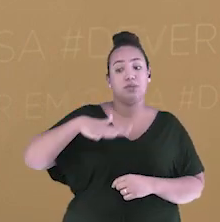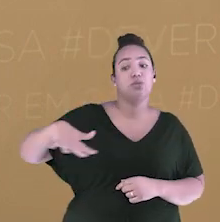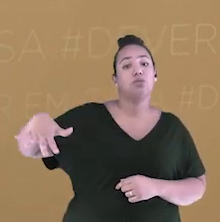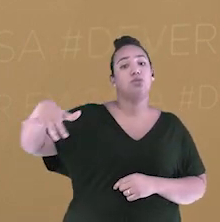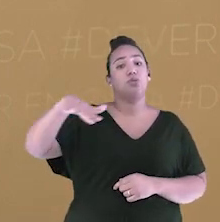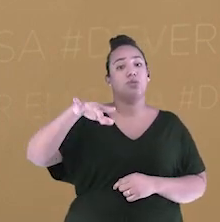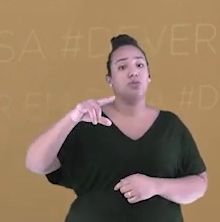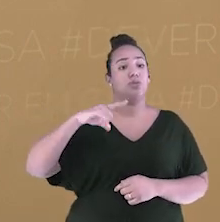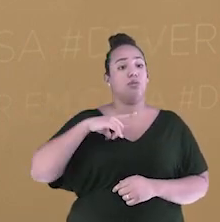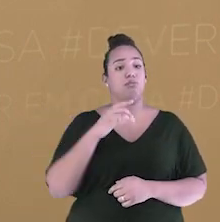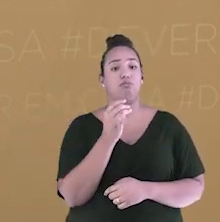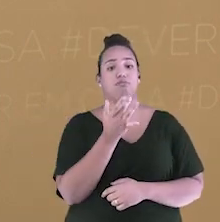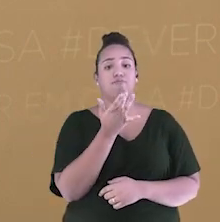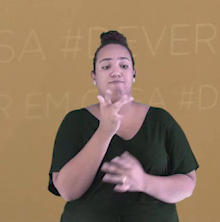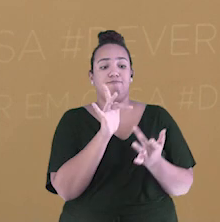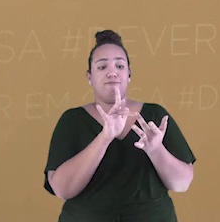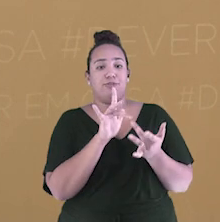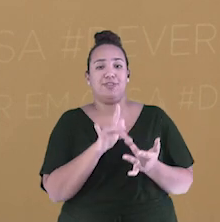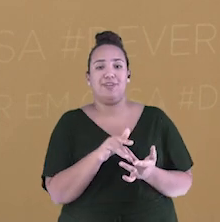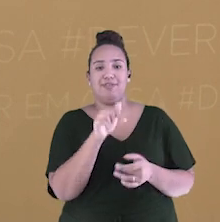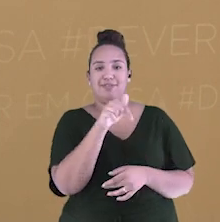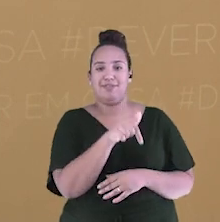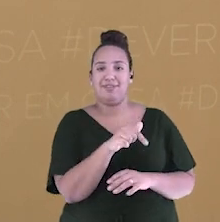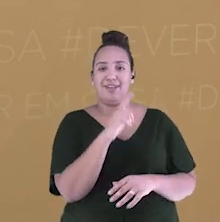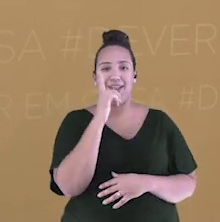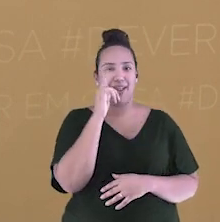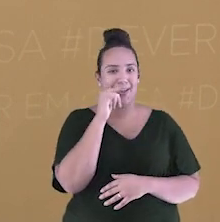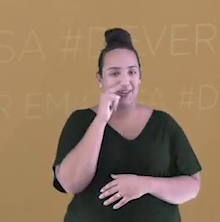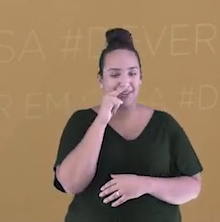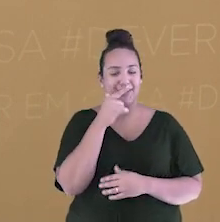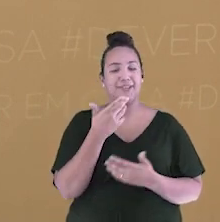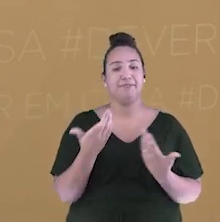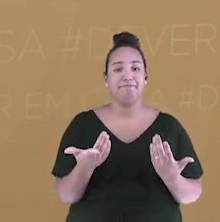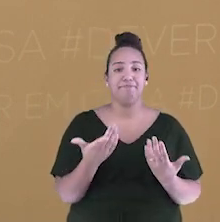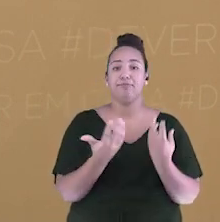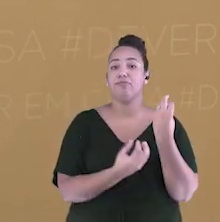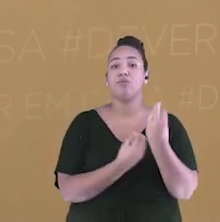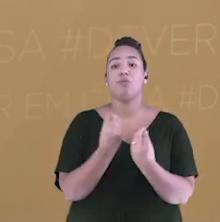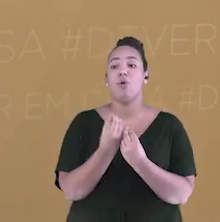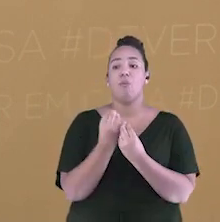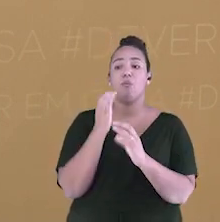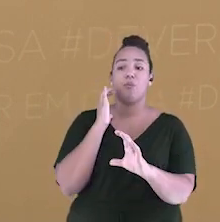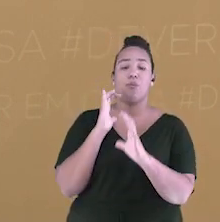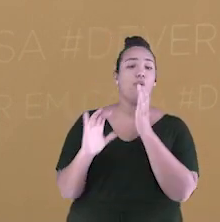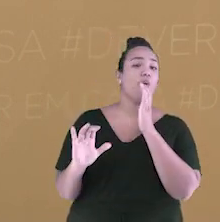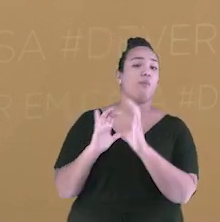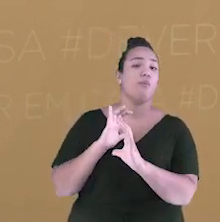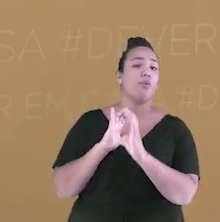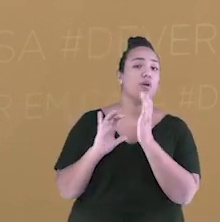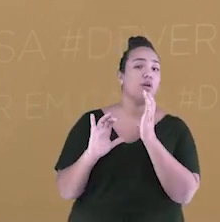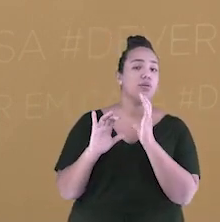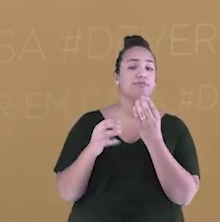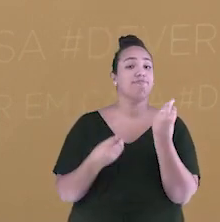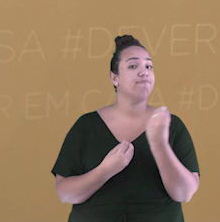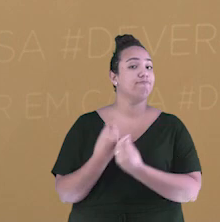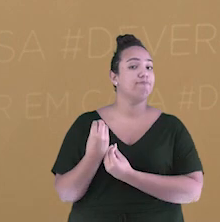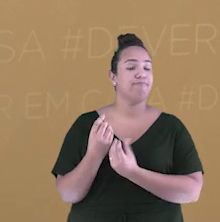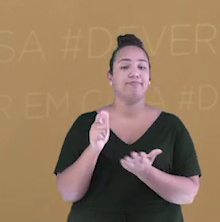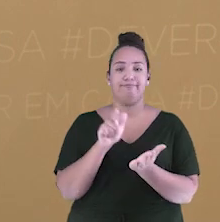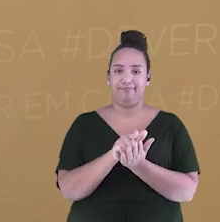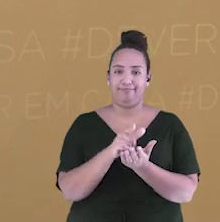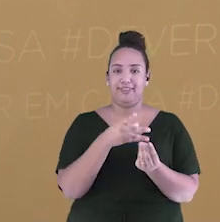a conheçam. E uma das ferramentas para o comunicar é precisamente